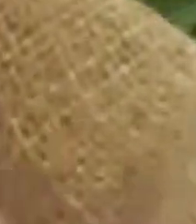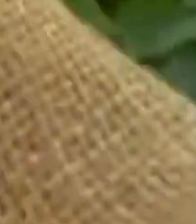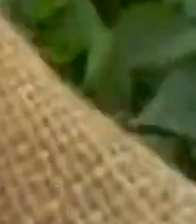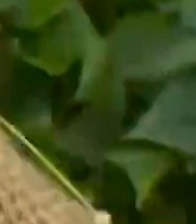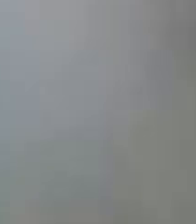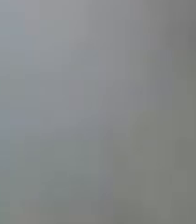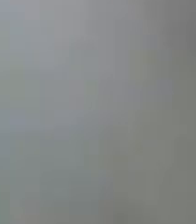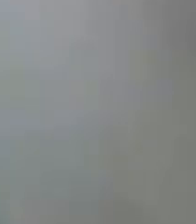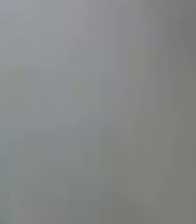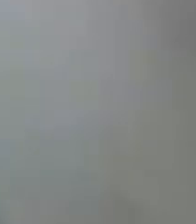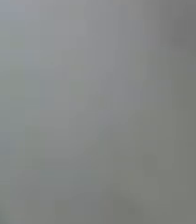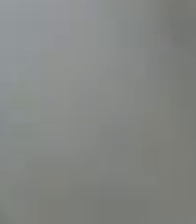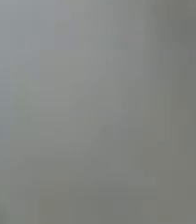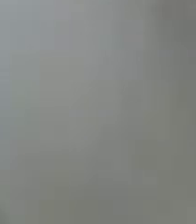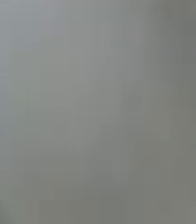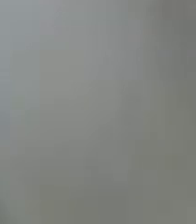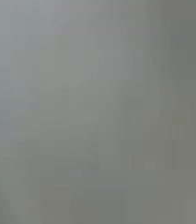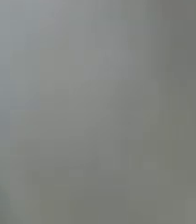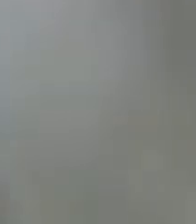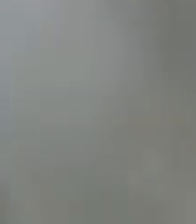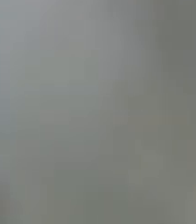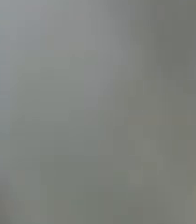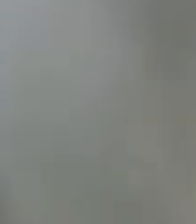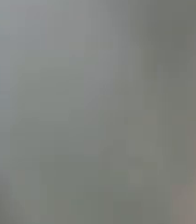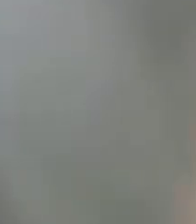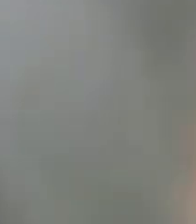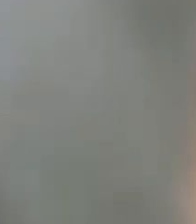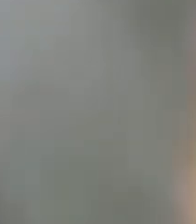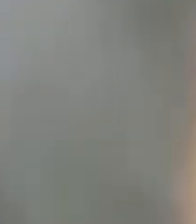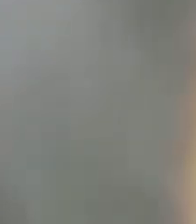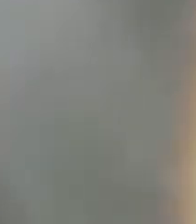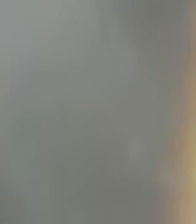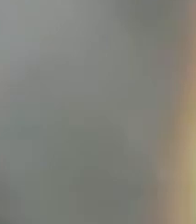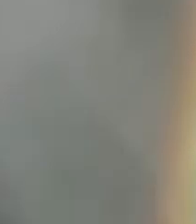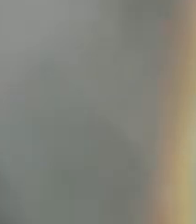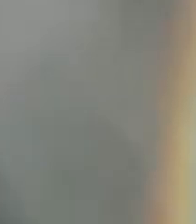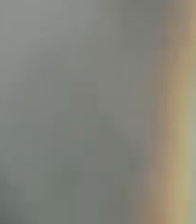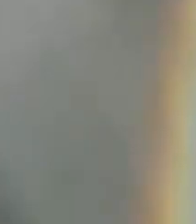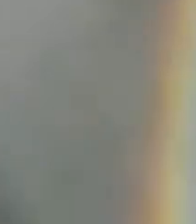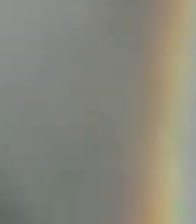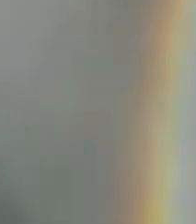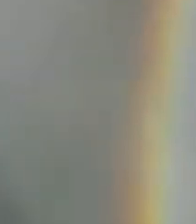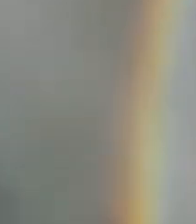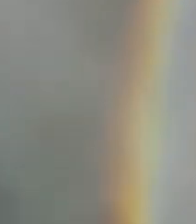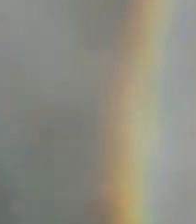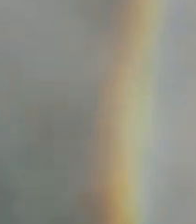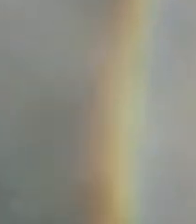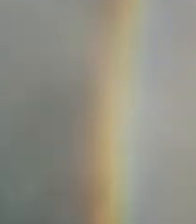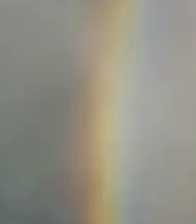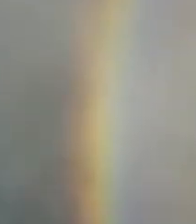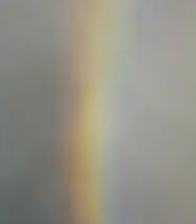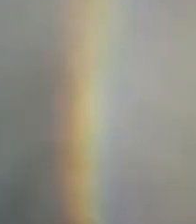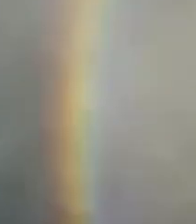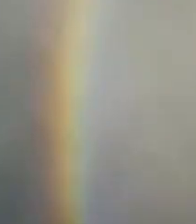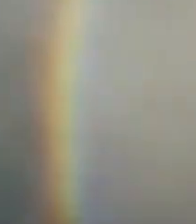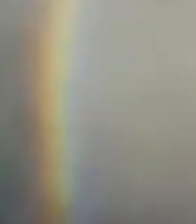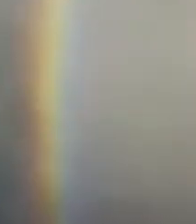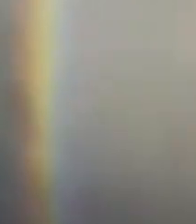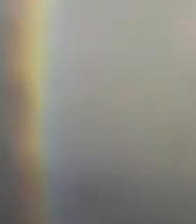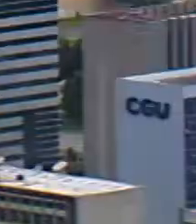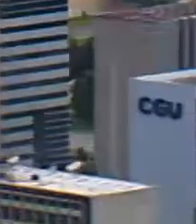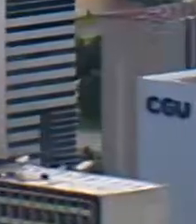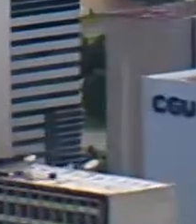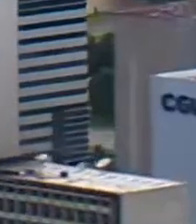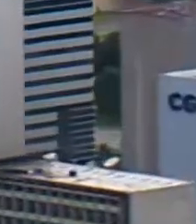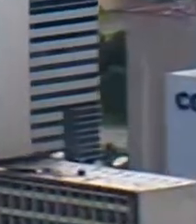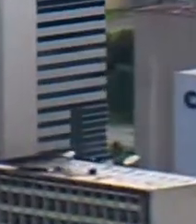flores, nossos bosques tem mais vida. Vida no teu seio, mais